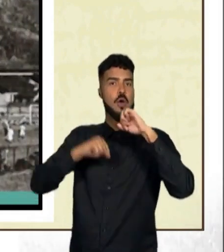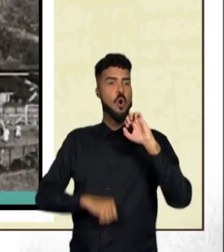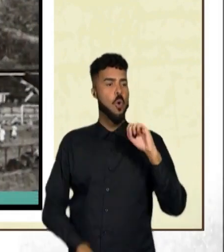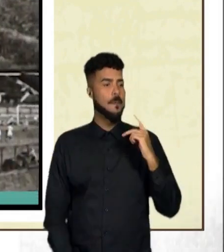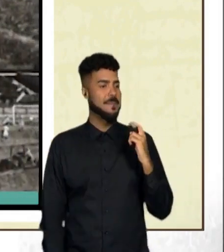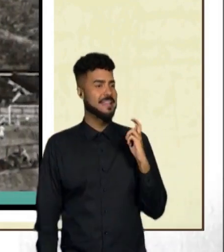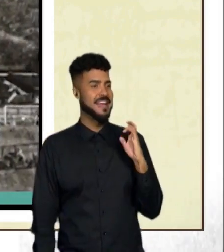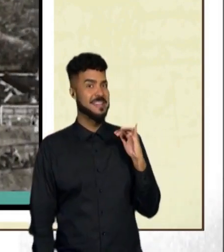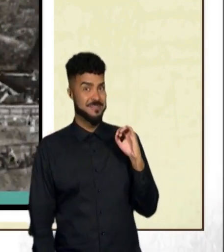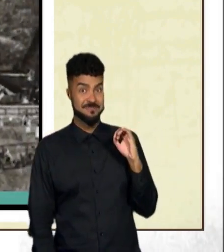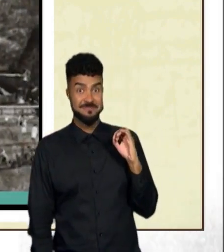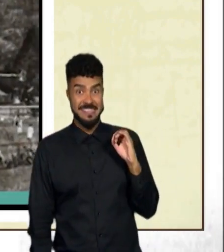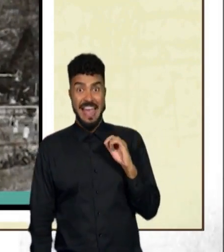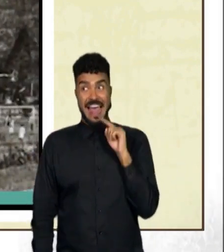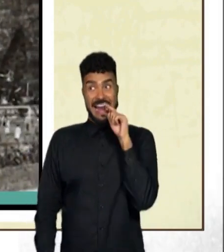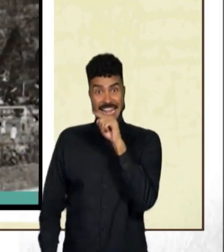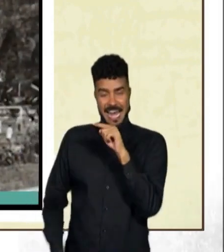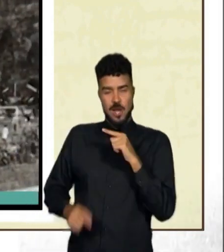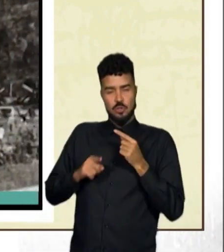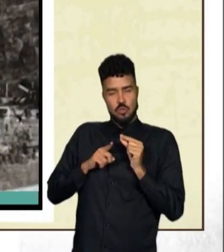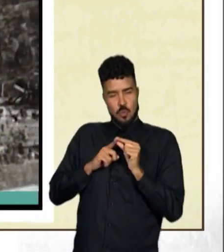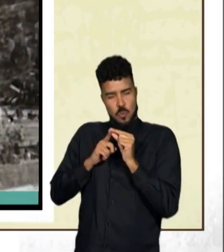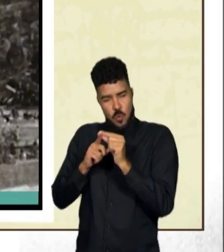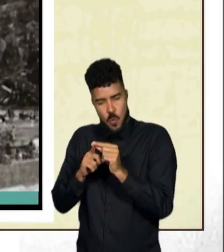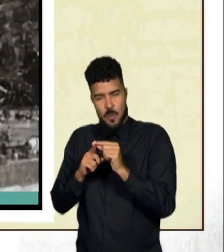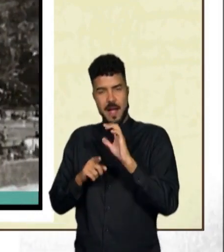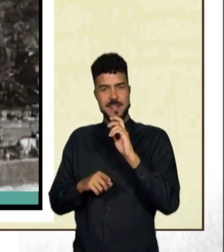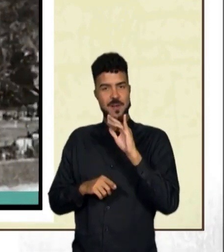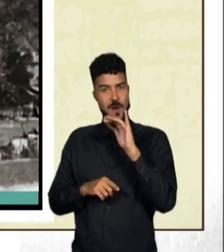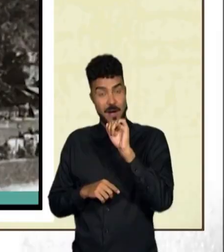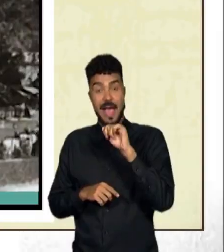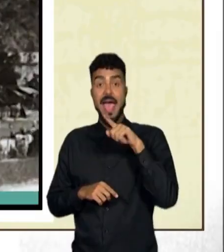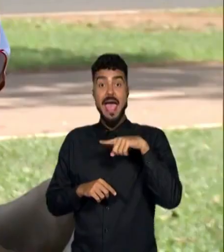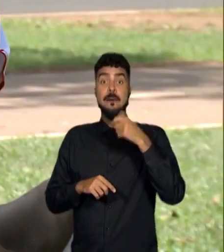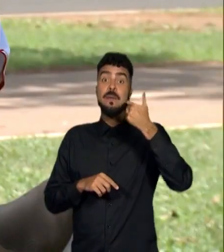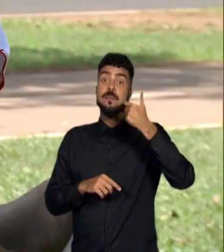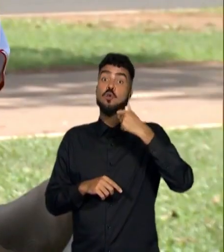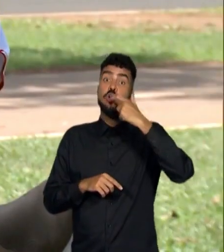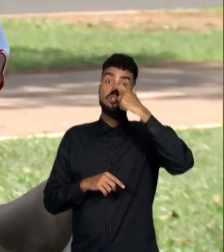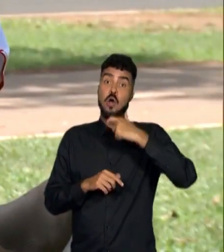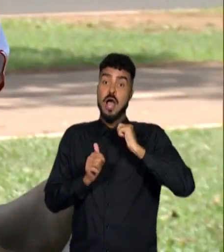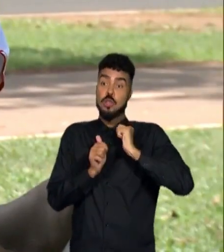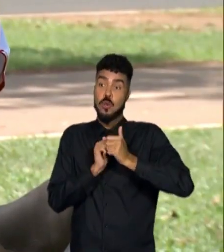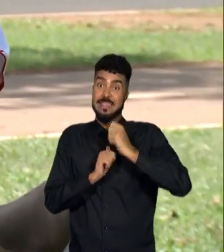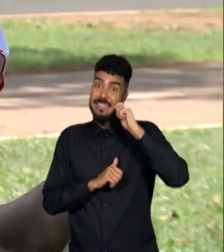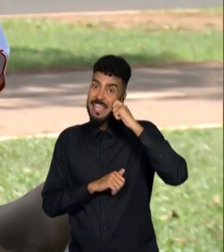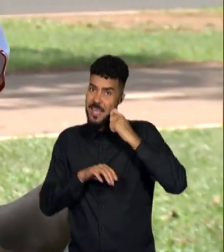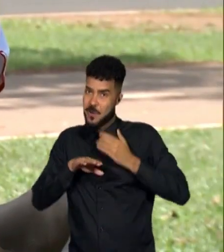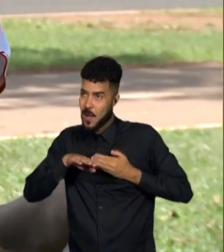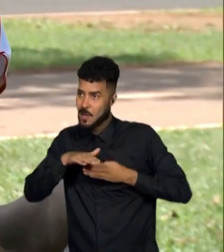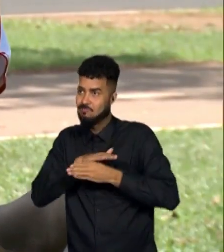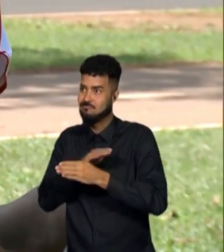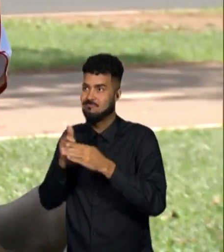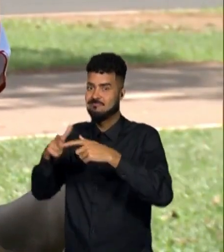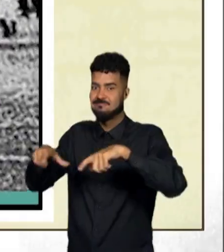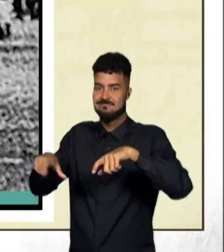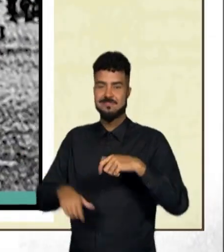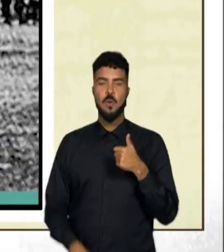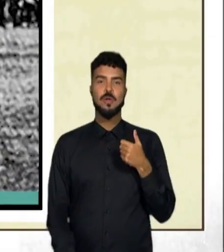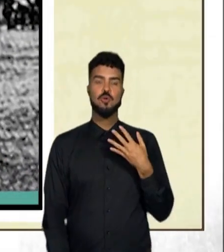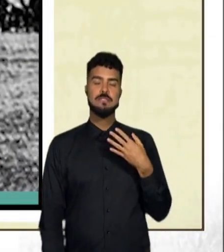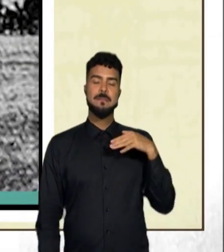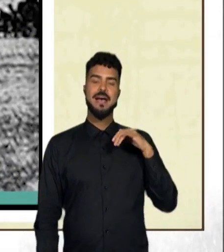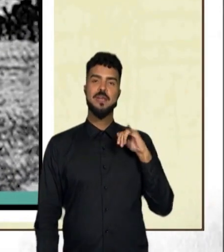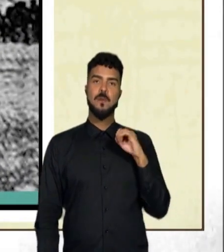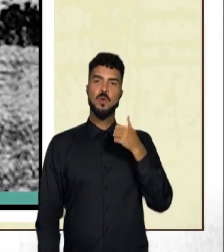subúrbio carioca, que o primeiro jogador negro entrou em campo. Dia 14 de maio de 1905, tem um jogo